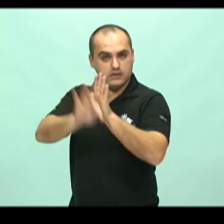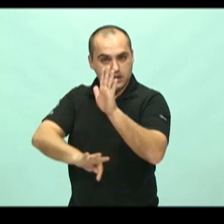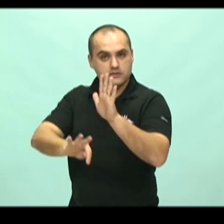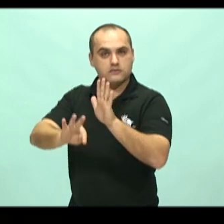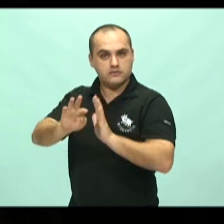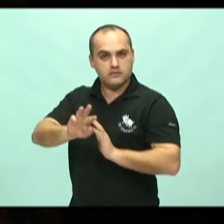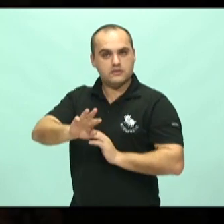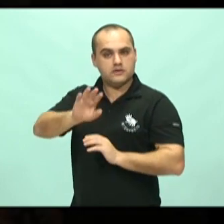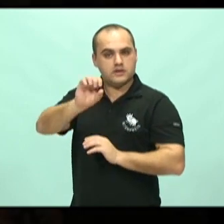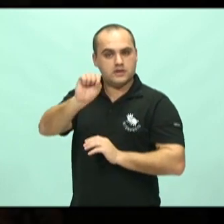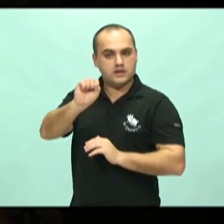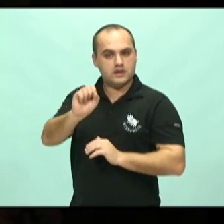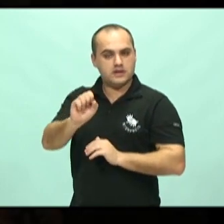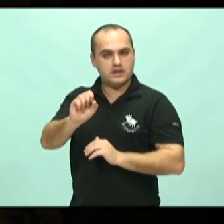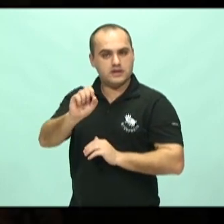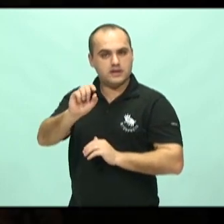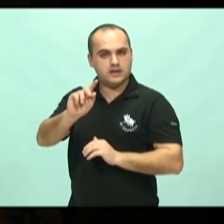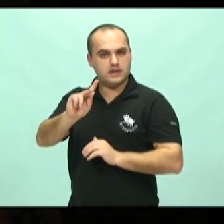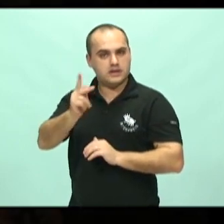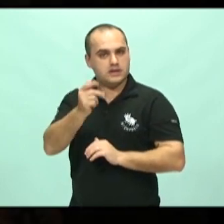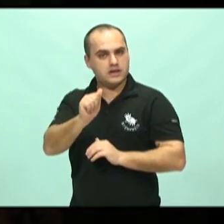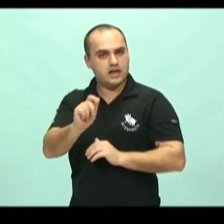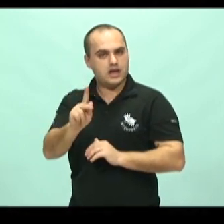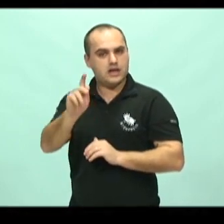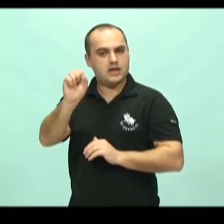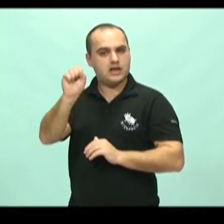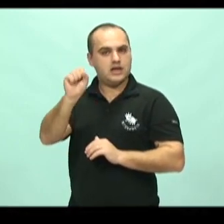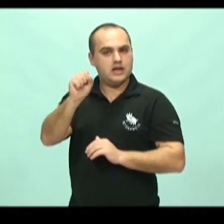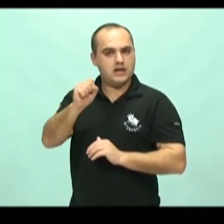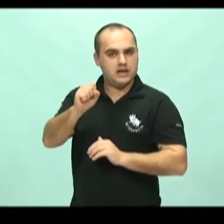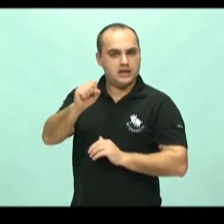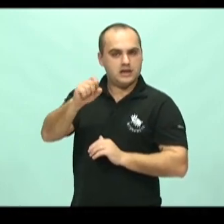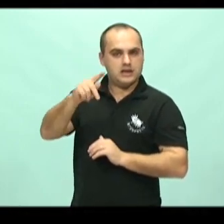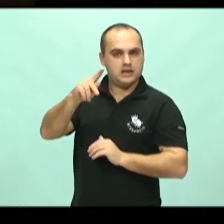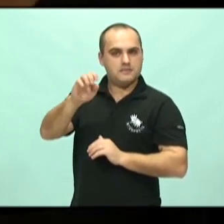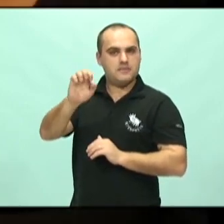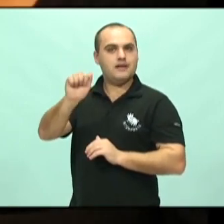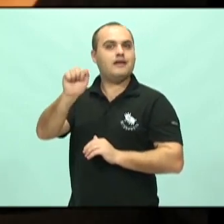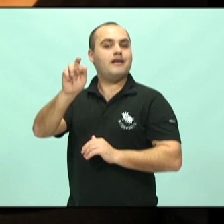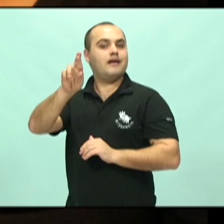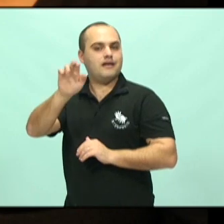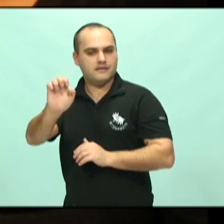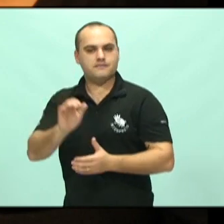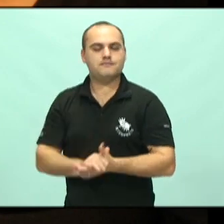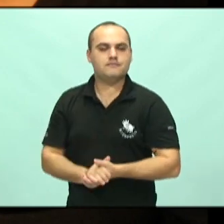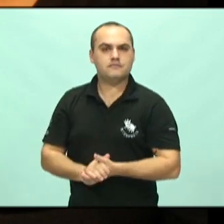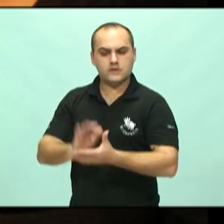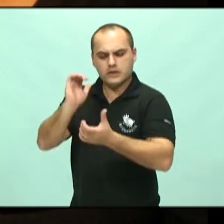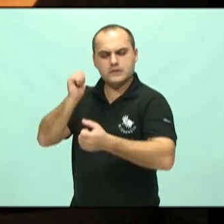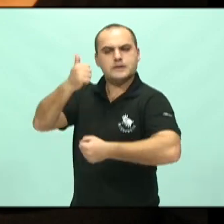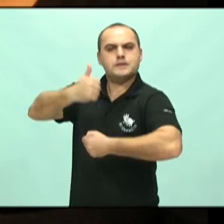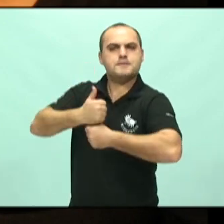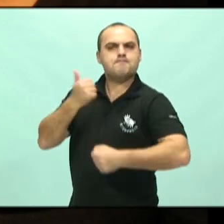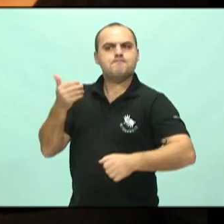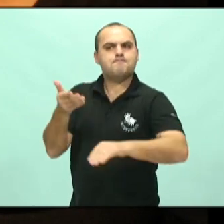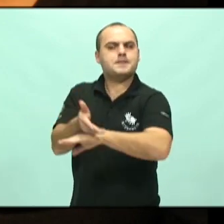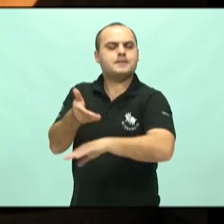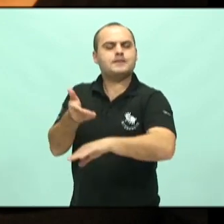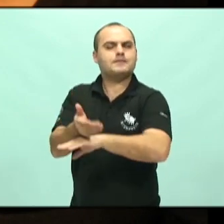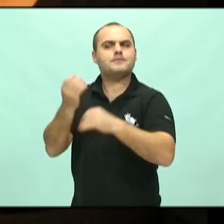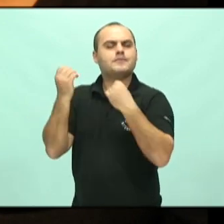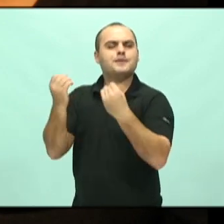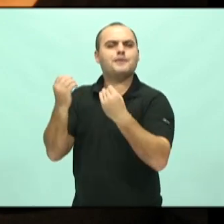adaptação feita pelo diretor André Carreira. O diretor participa como no trabalho? Porque ele faz